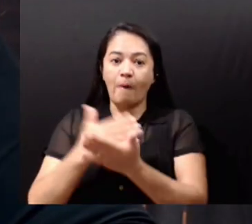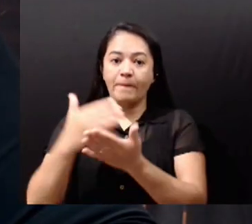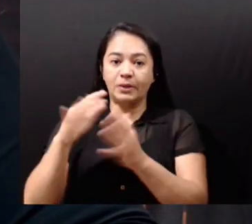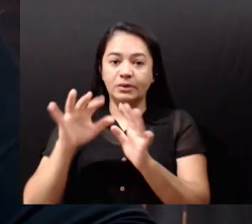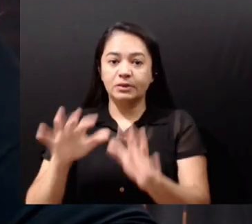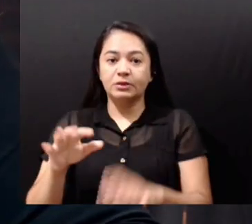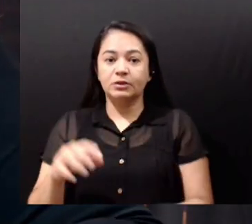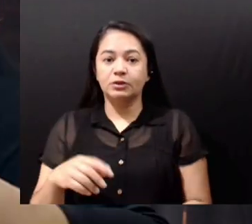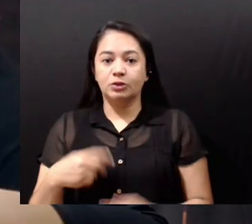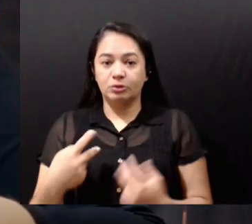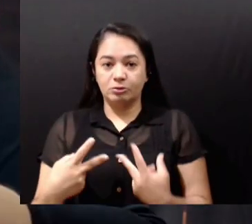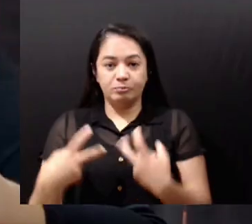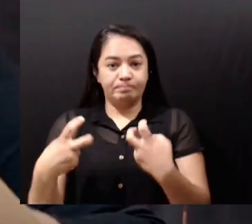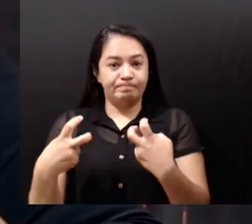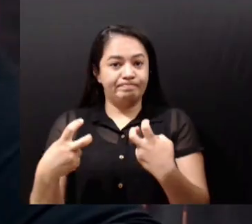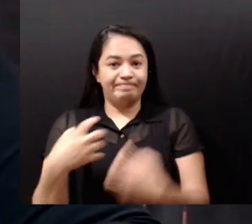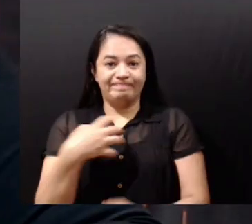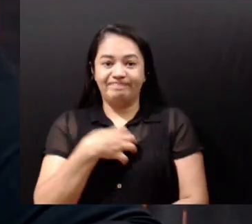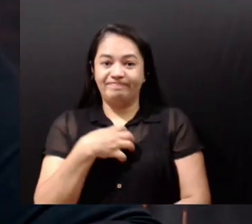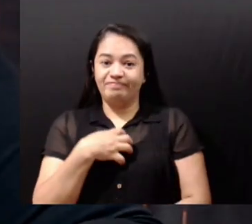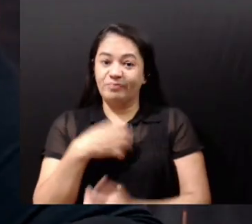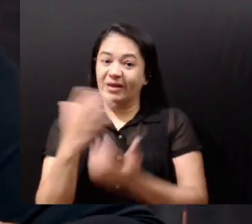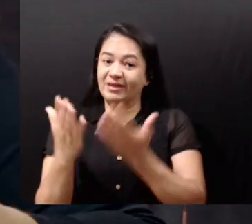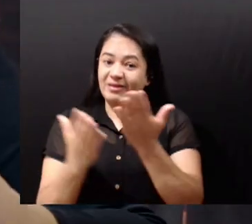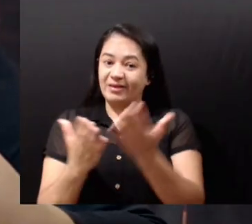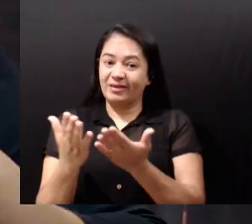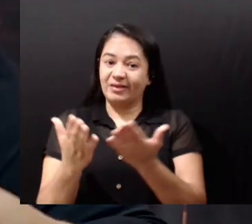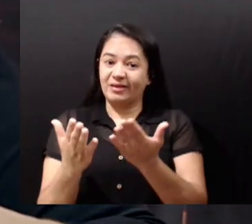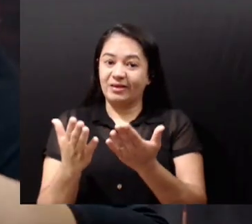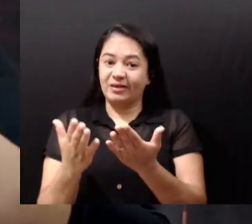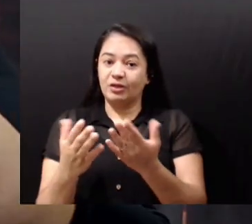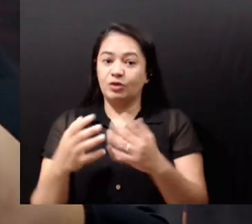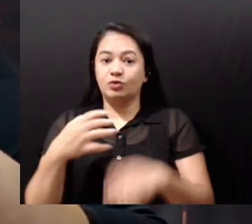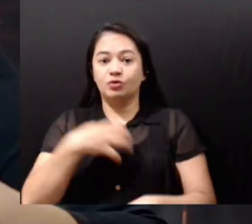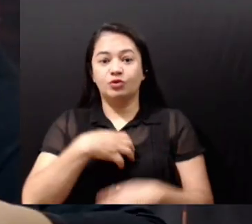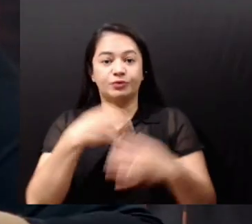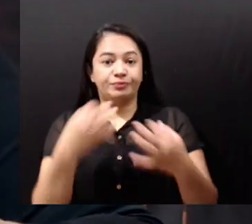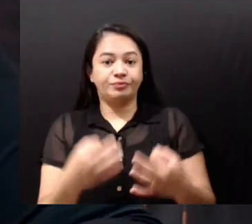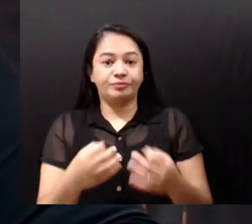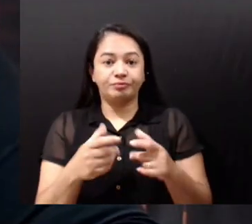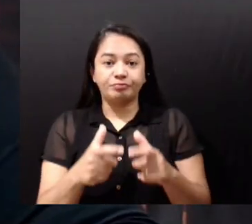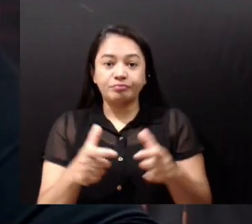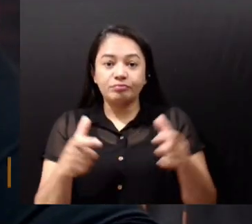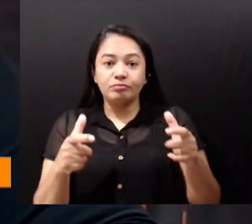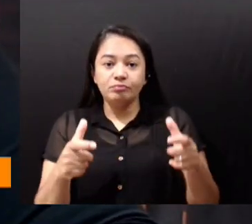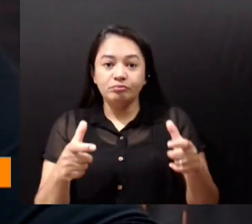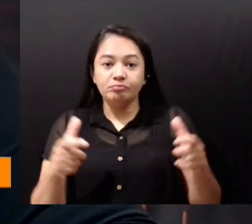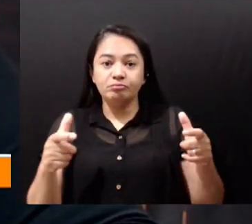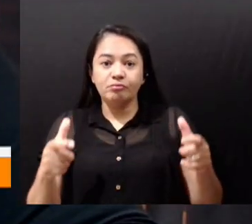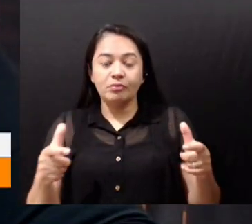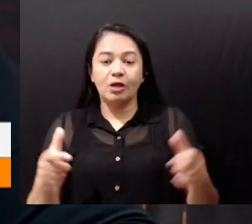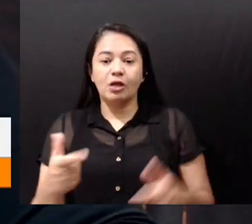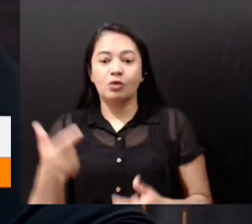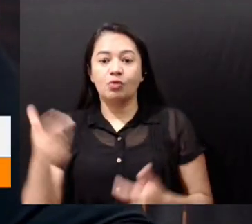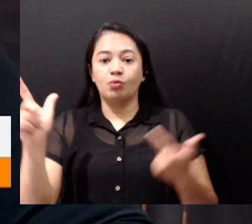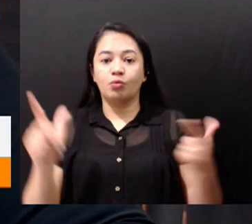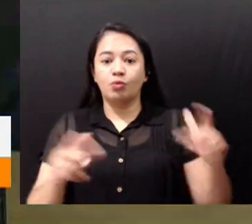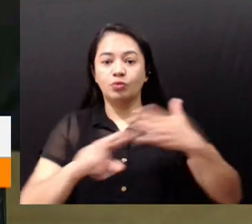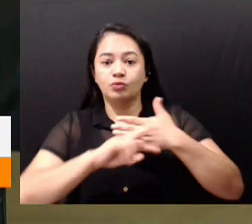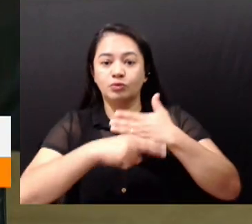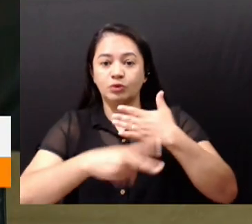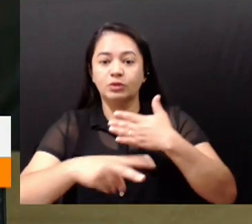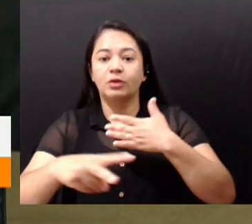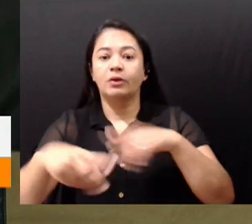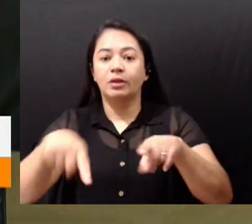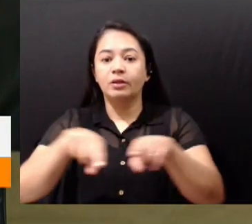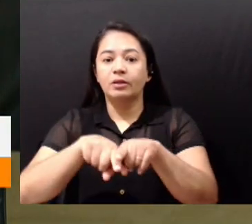para o sintoma para tratá-lo, para preencher como precisa, vai crescendo como outras consequências, né? Olha